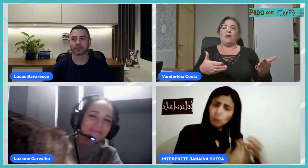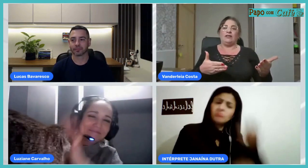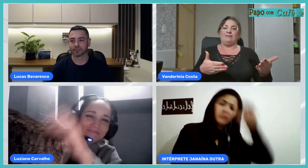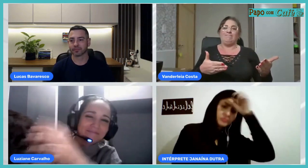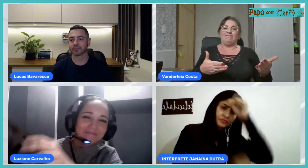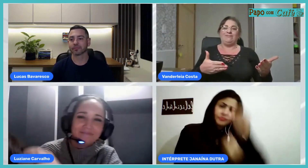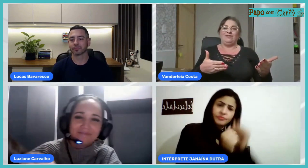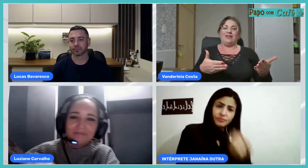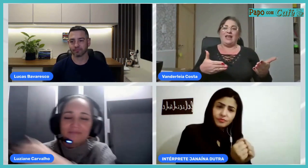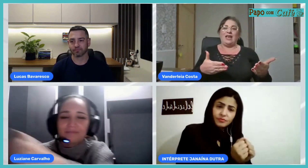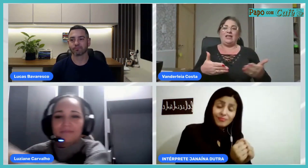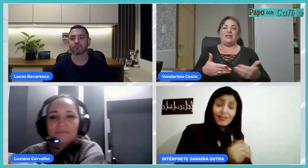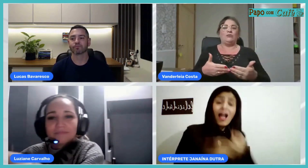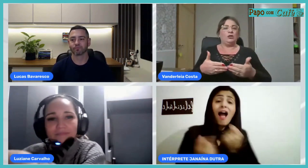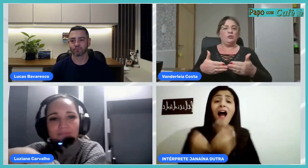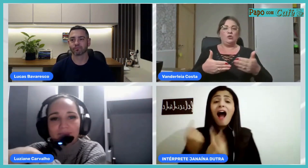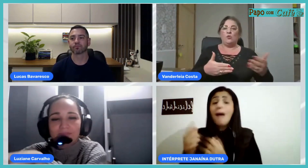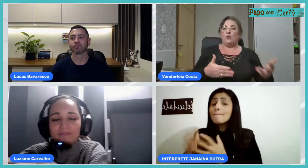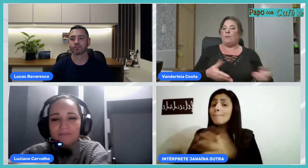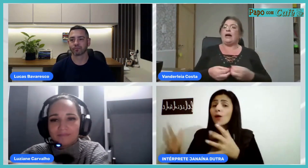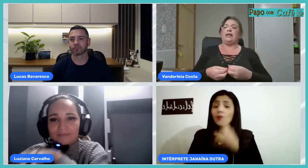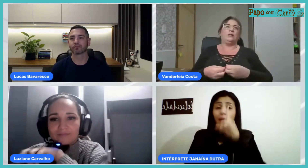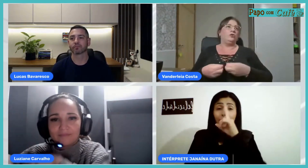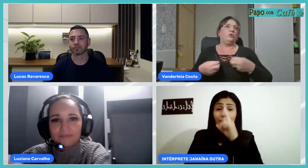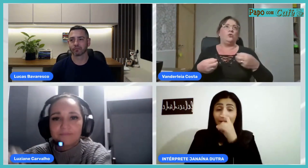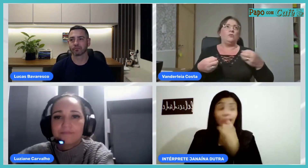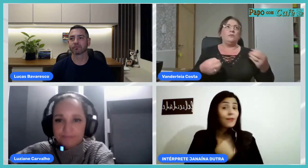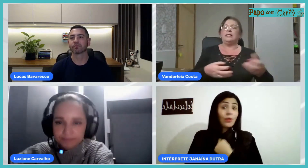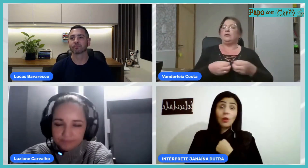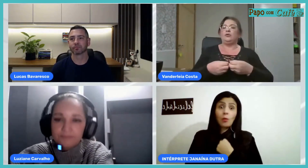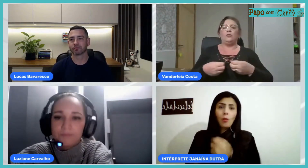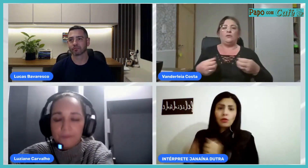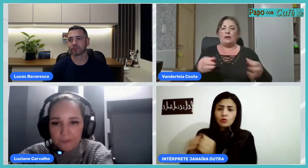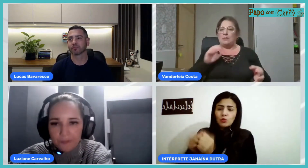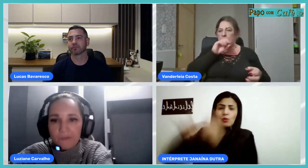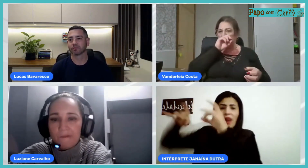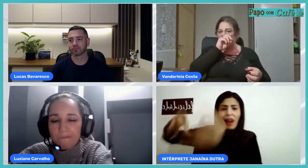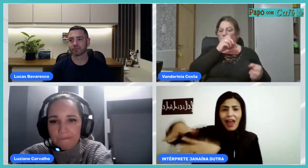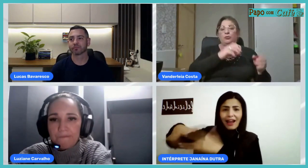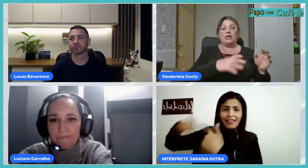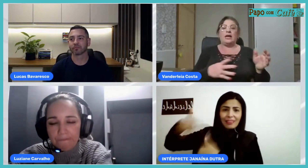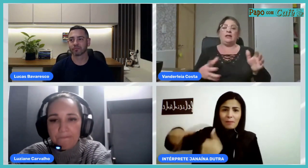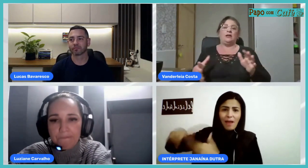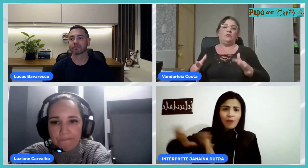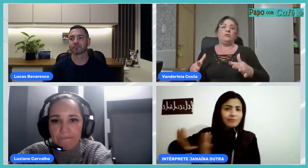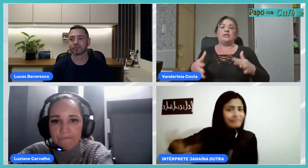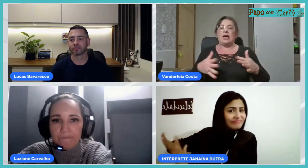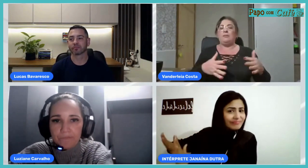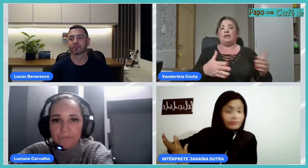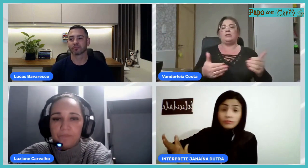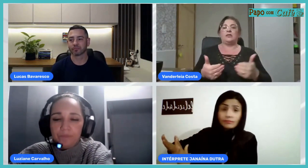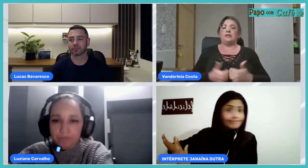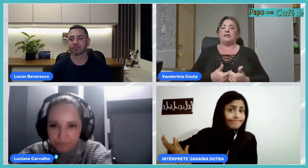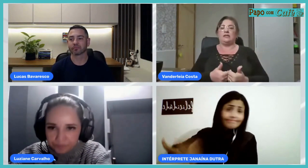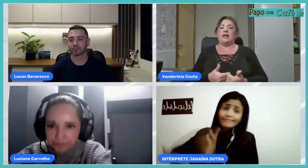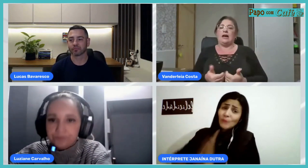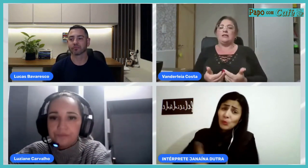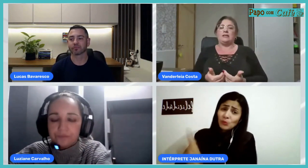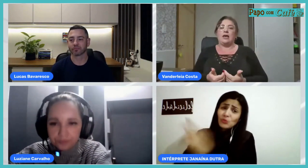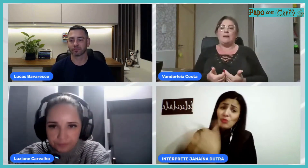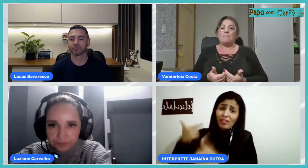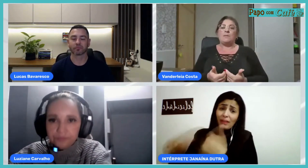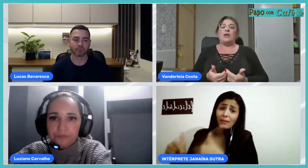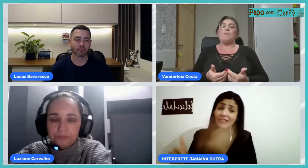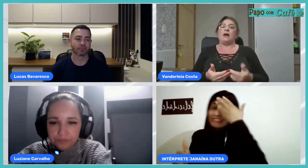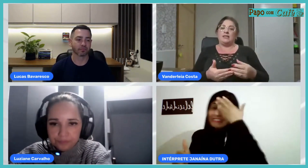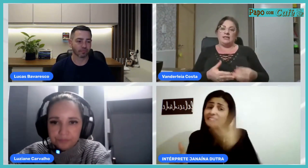pais não podem. Né? Então, não julgo pai, não julgo mãe, não julgo família, porque cada um sabe das suas